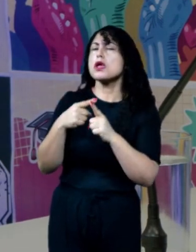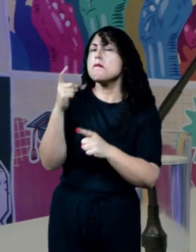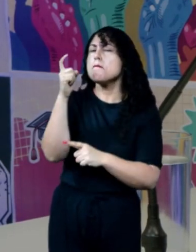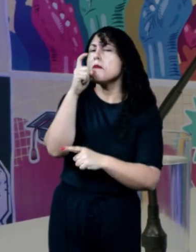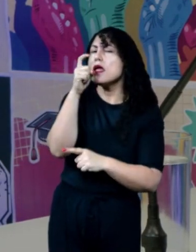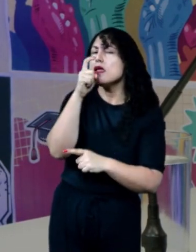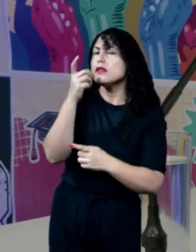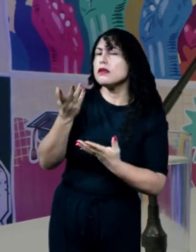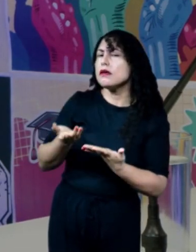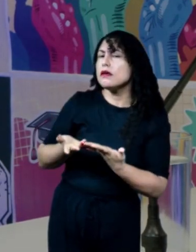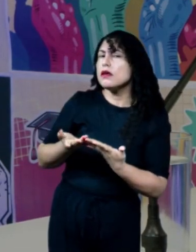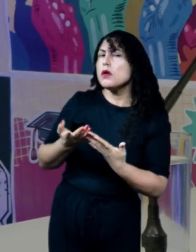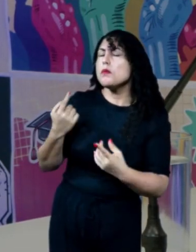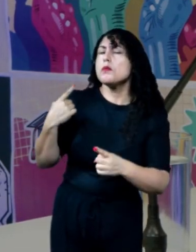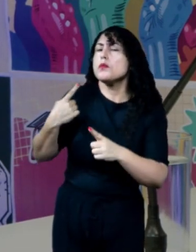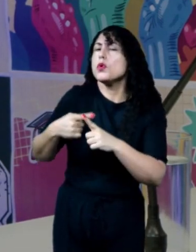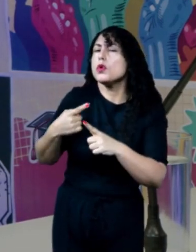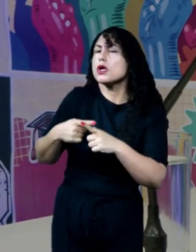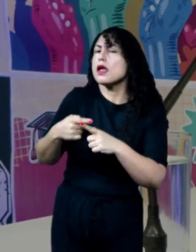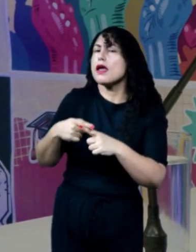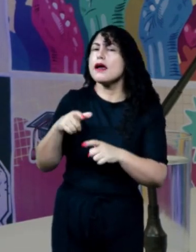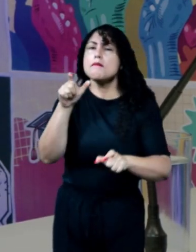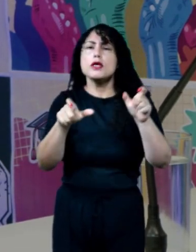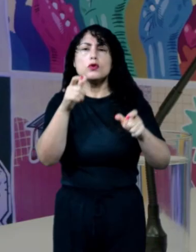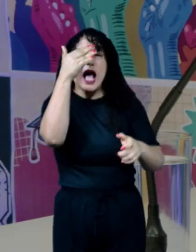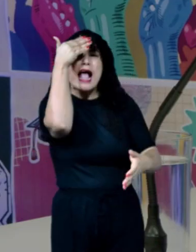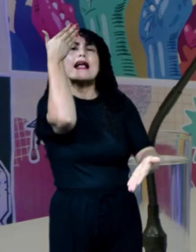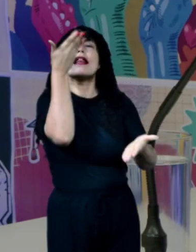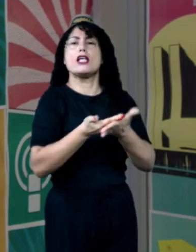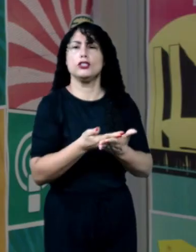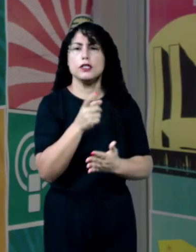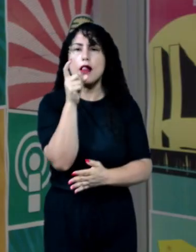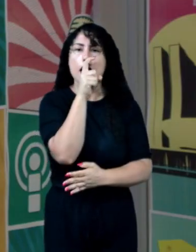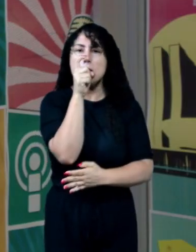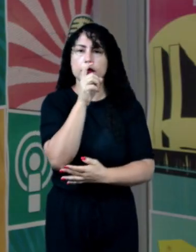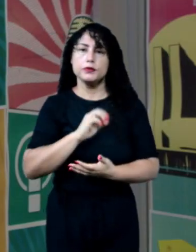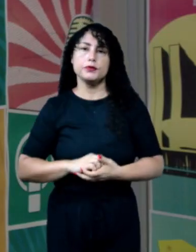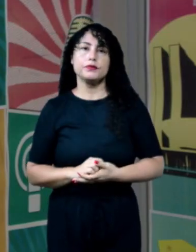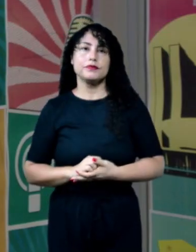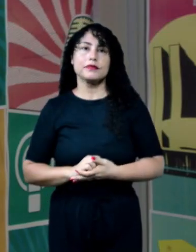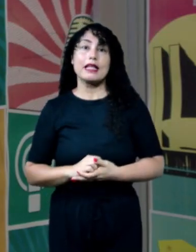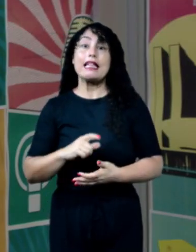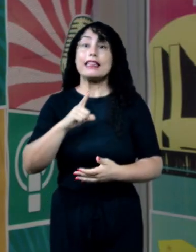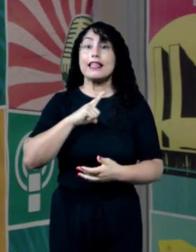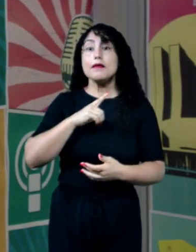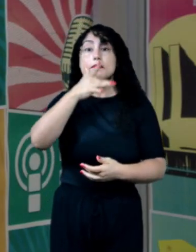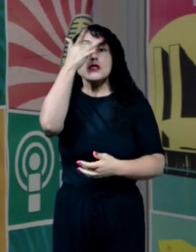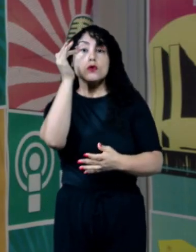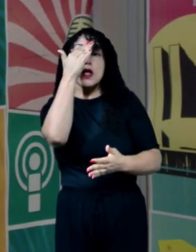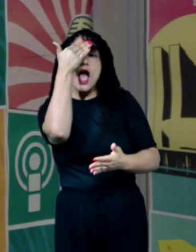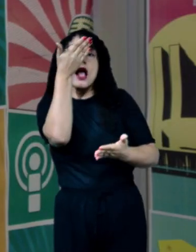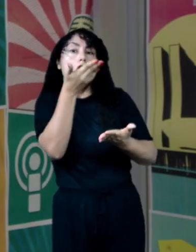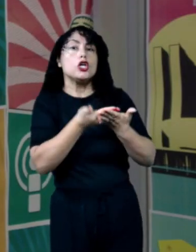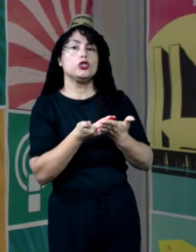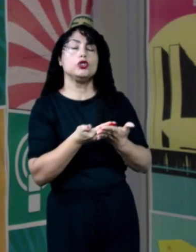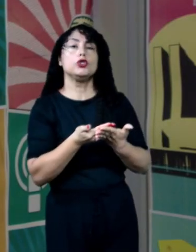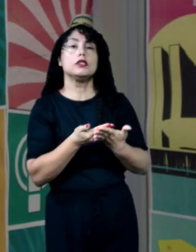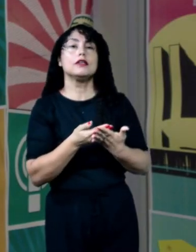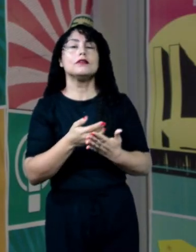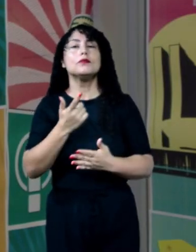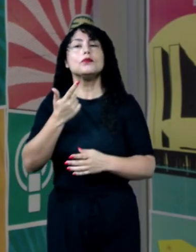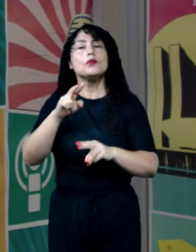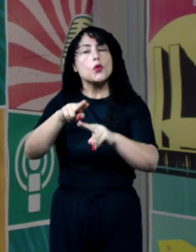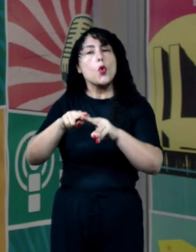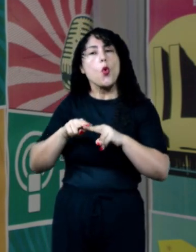agora, por que há quem acredite? Então, eu acho que tem gente que acredita mais uma vez, por